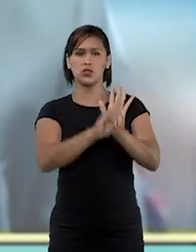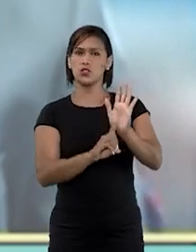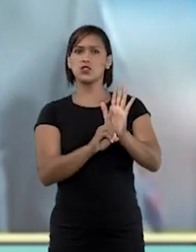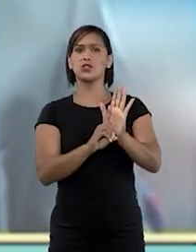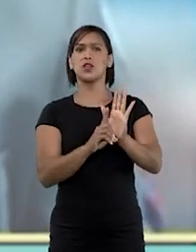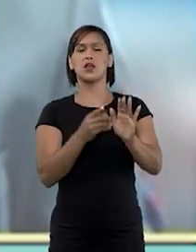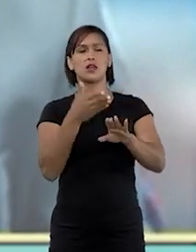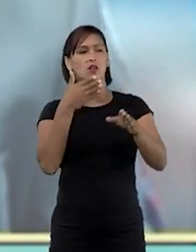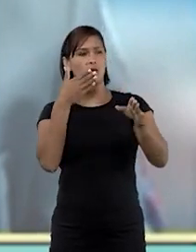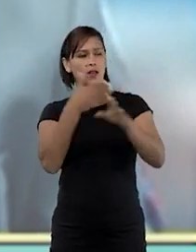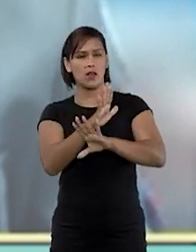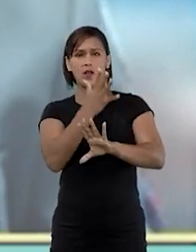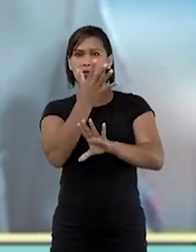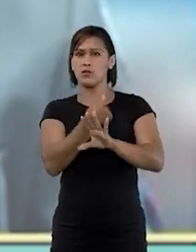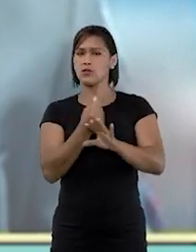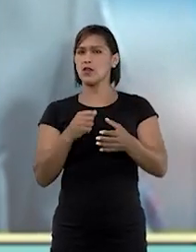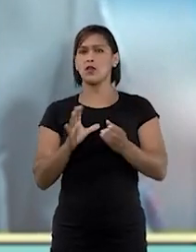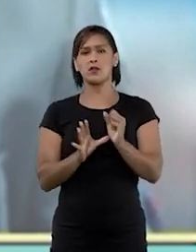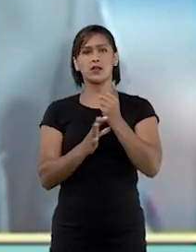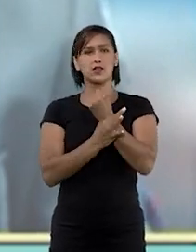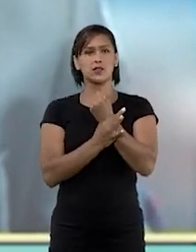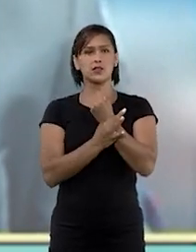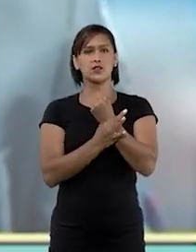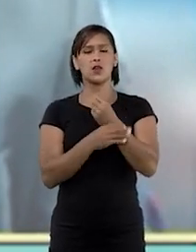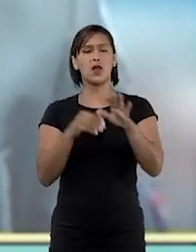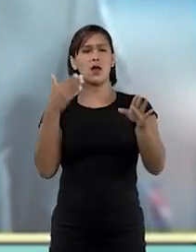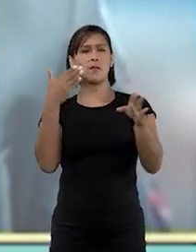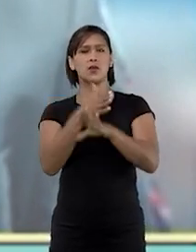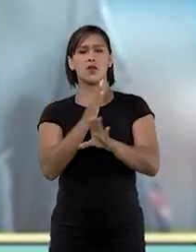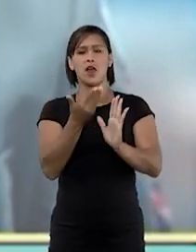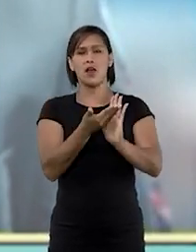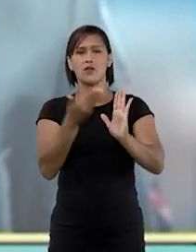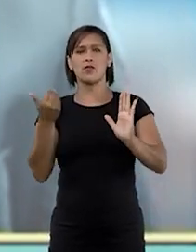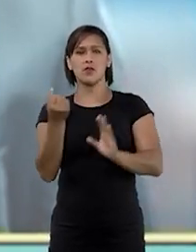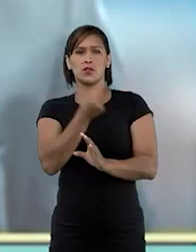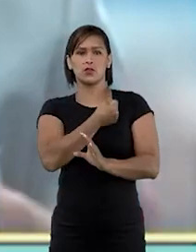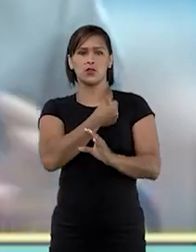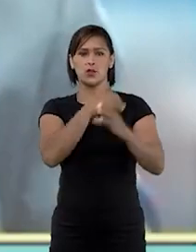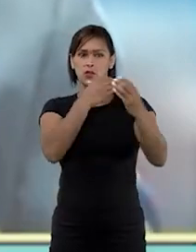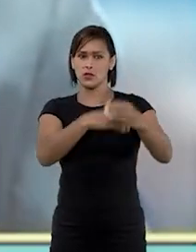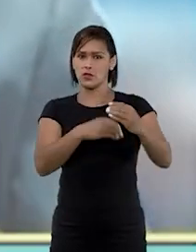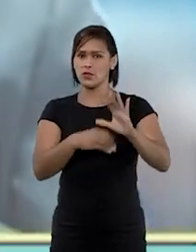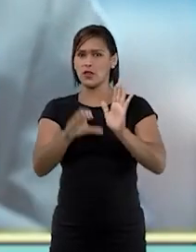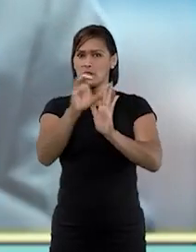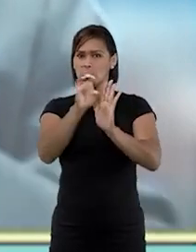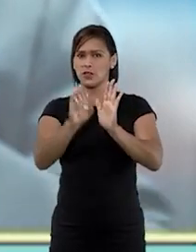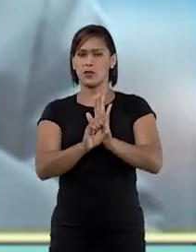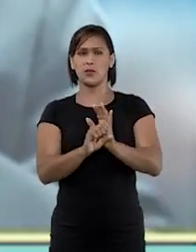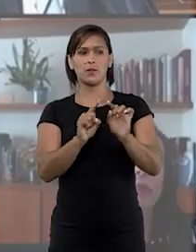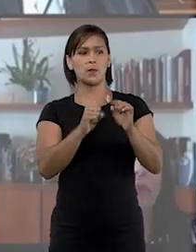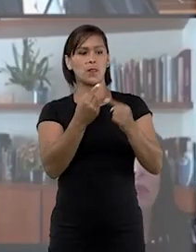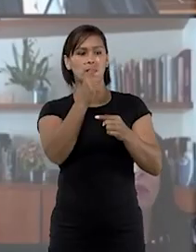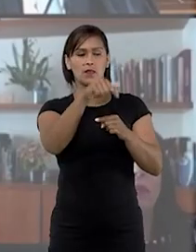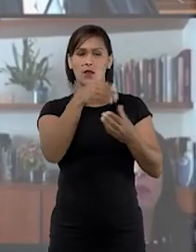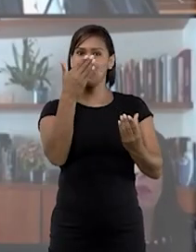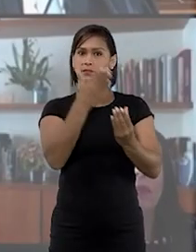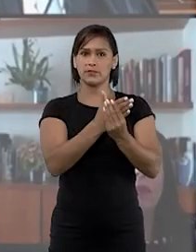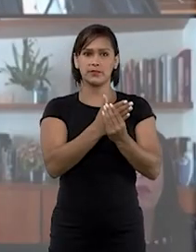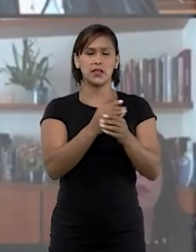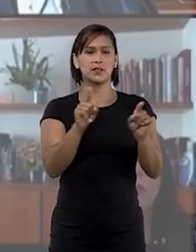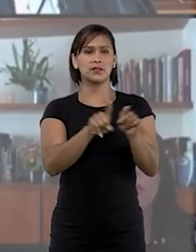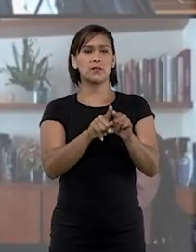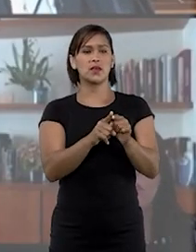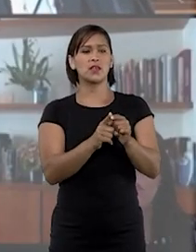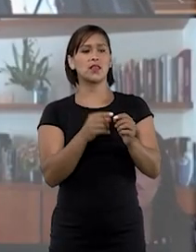direito subjetivo à convocação não é garantido para candidatos aprovados fora do número de vagas do edital no